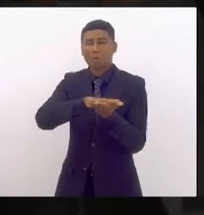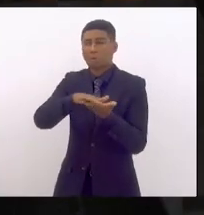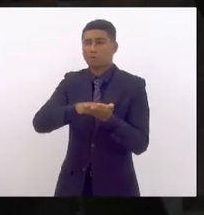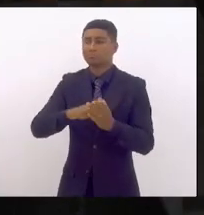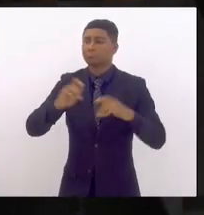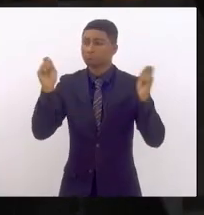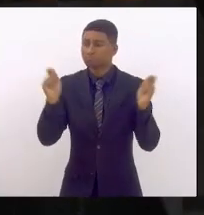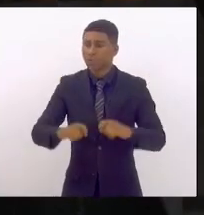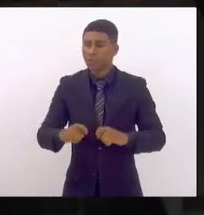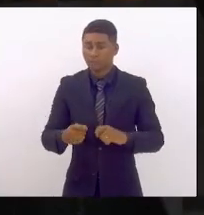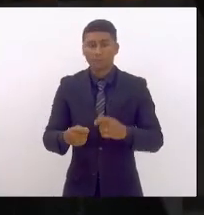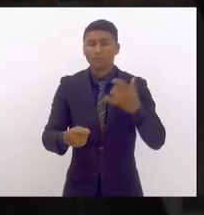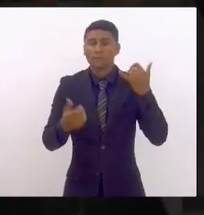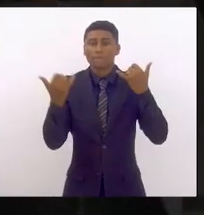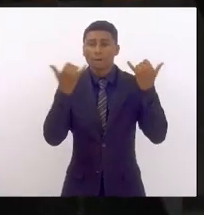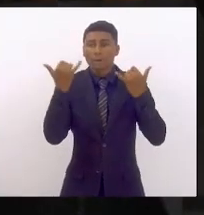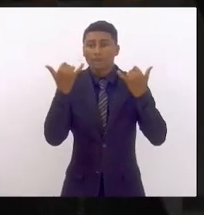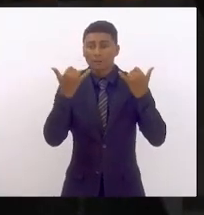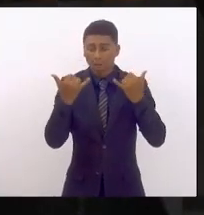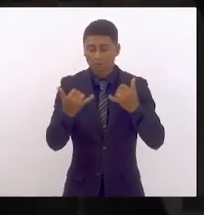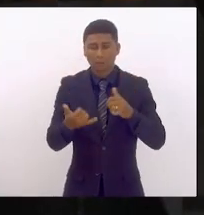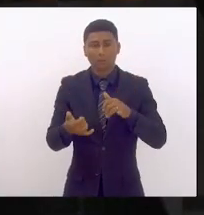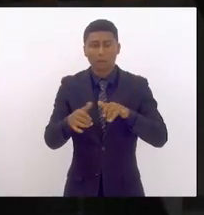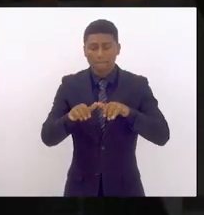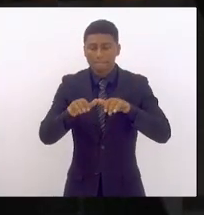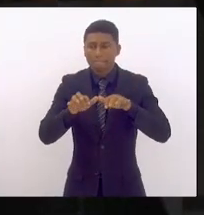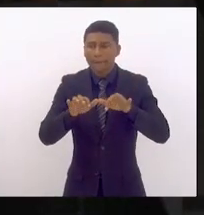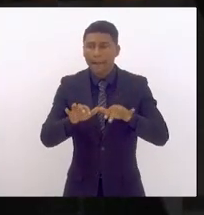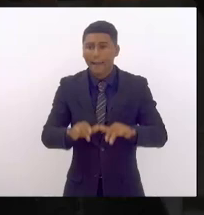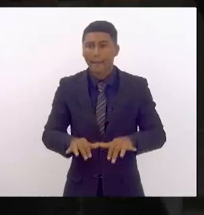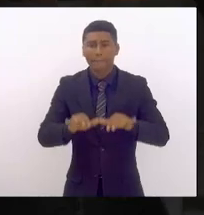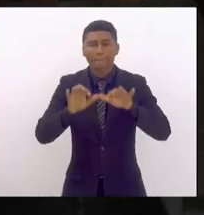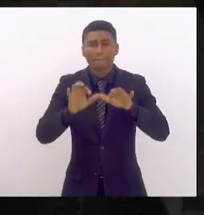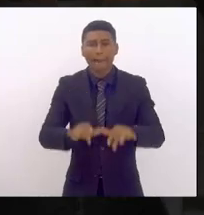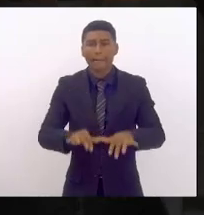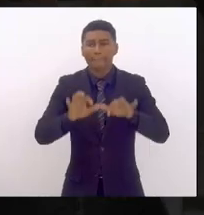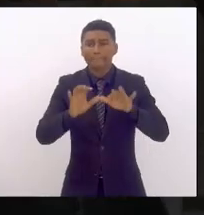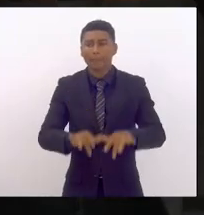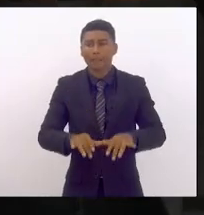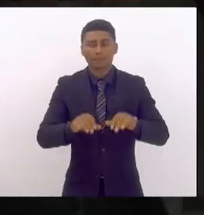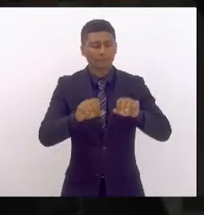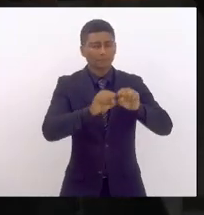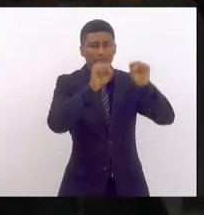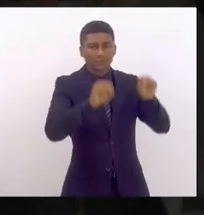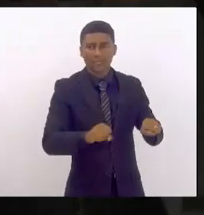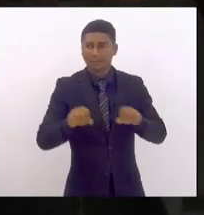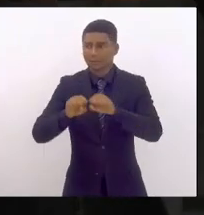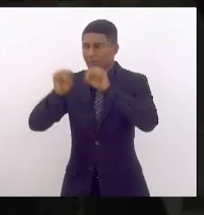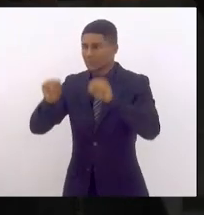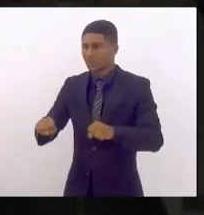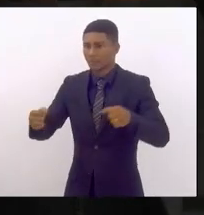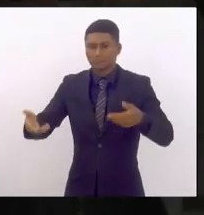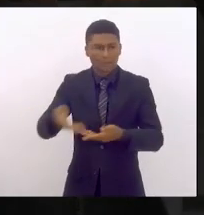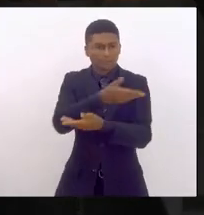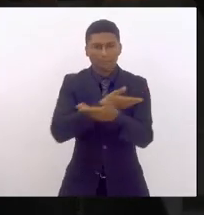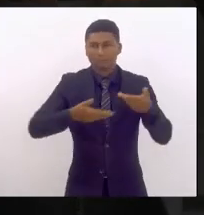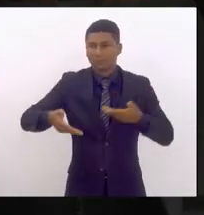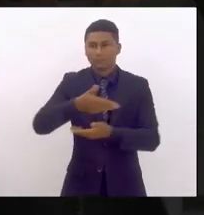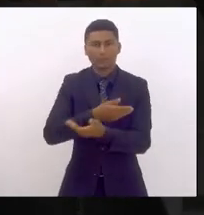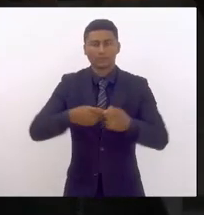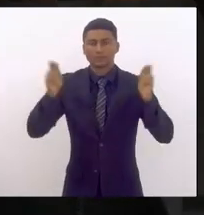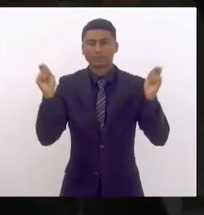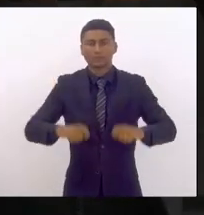digitalizar esses dados todos rodar rodar isso os sistemas conversarem entre si não há mais